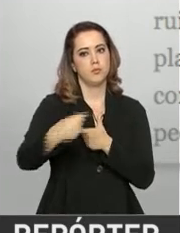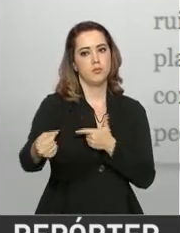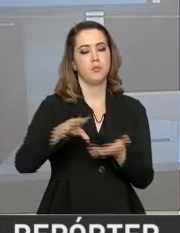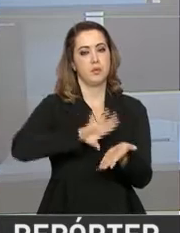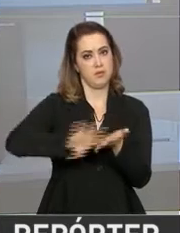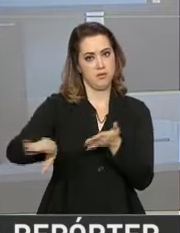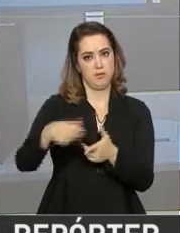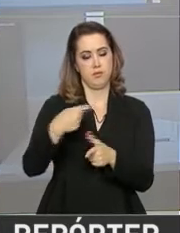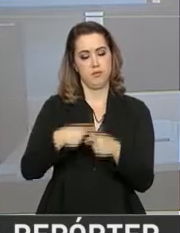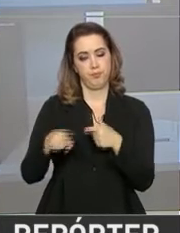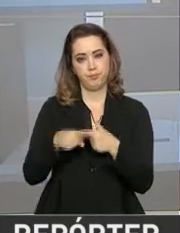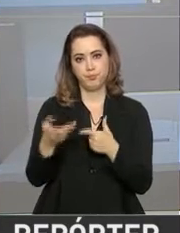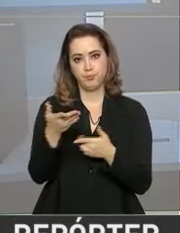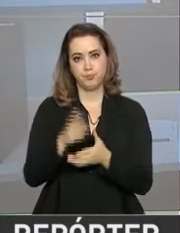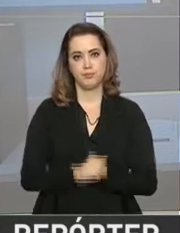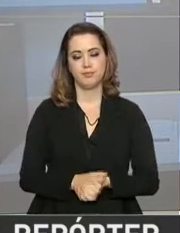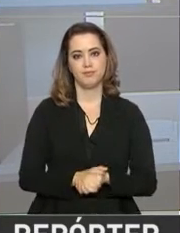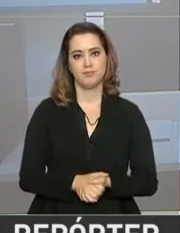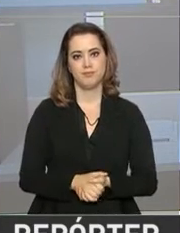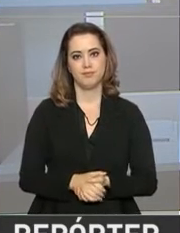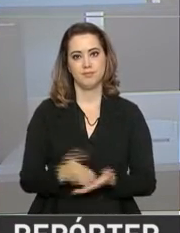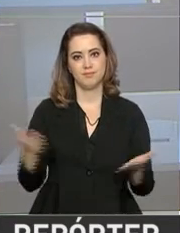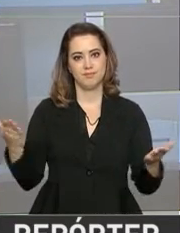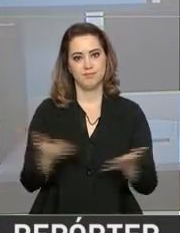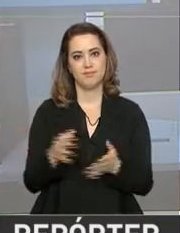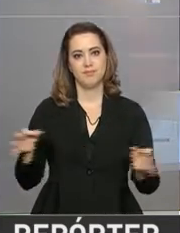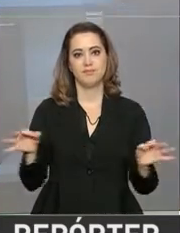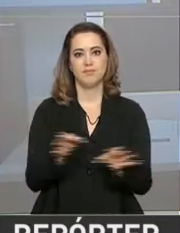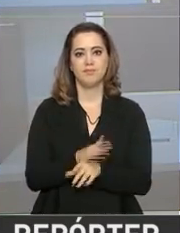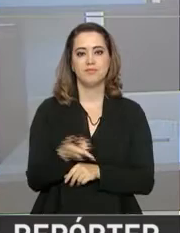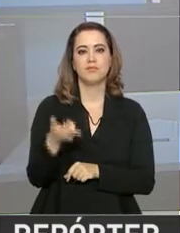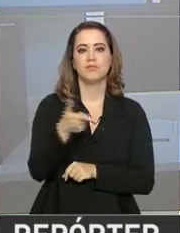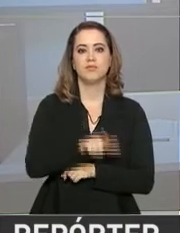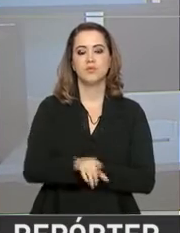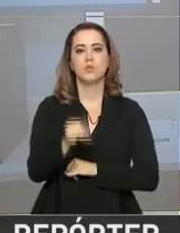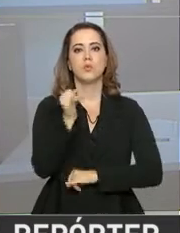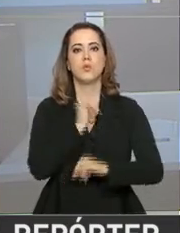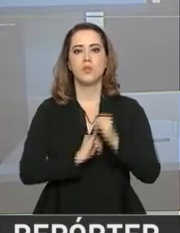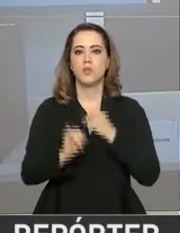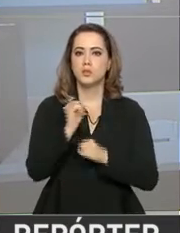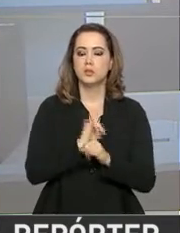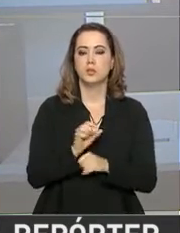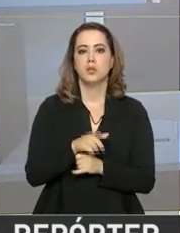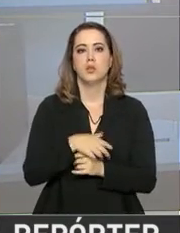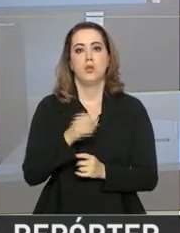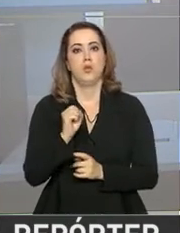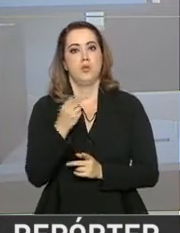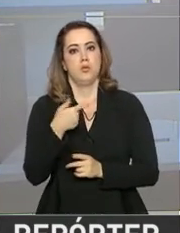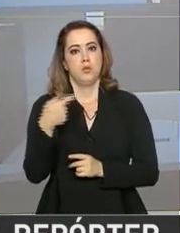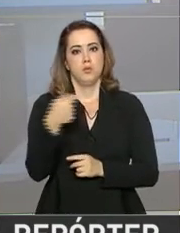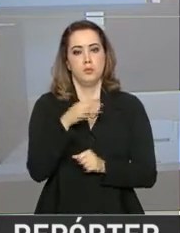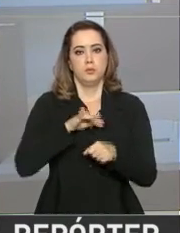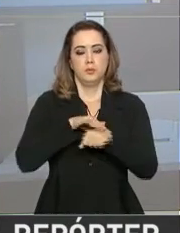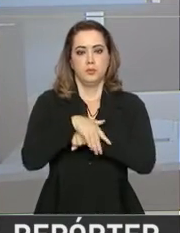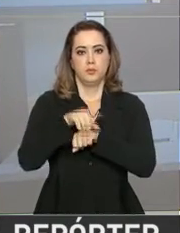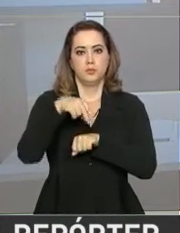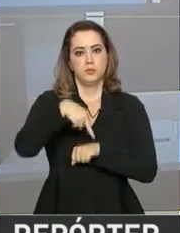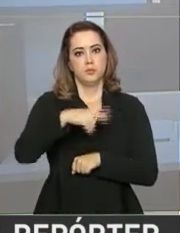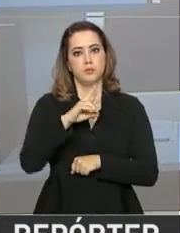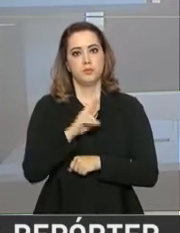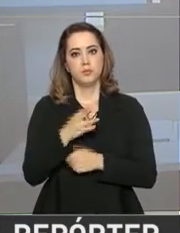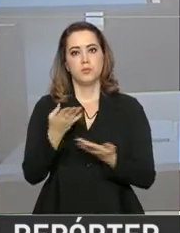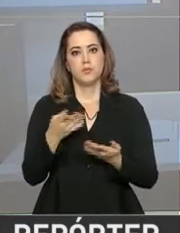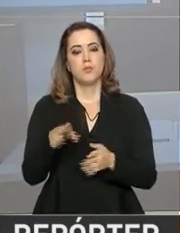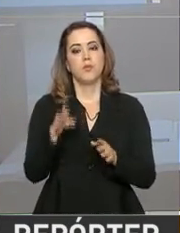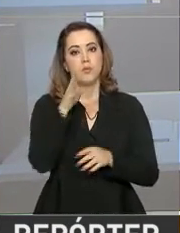crise o repórter nbr termina aqui voltamos a qualquer momento com outras informações ou às sete da noite na próxima edição